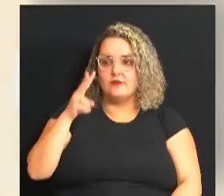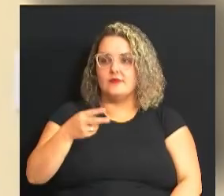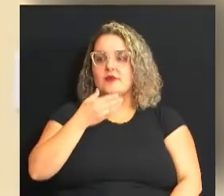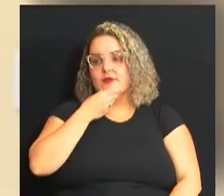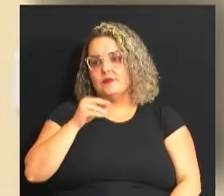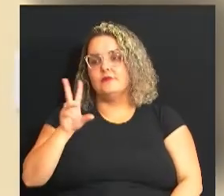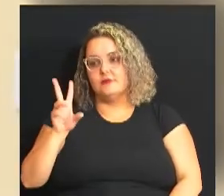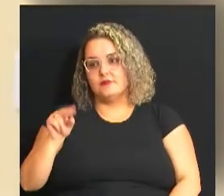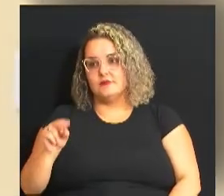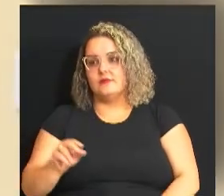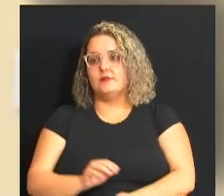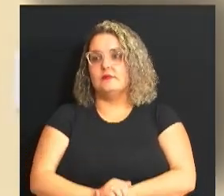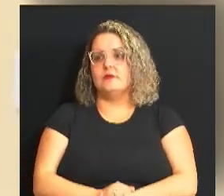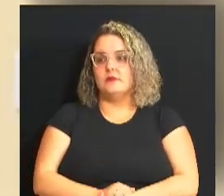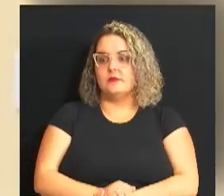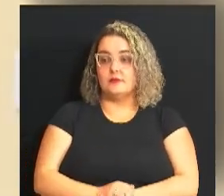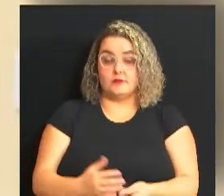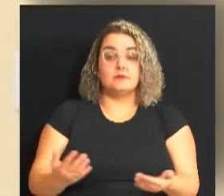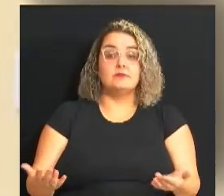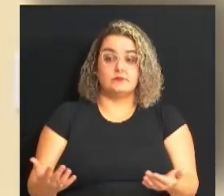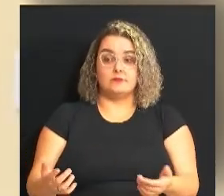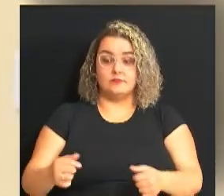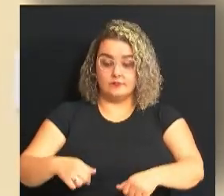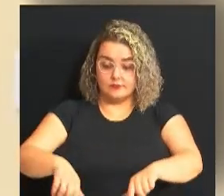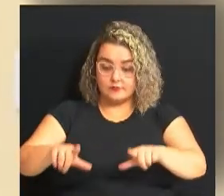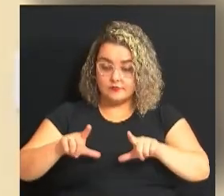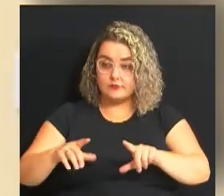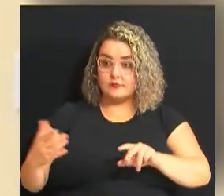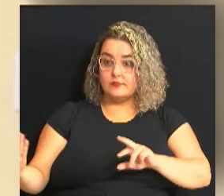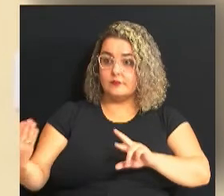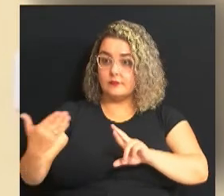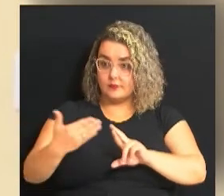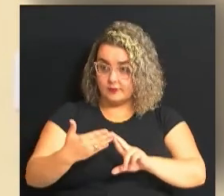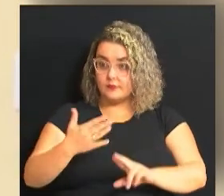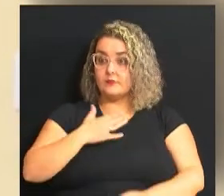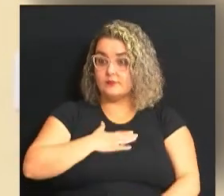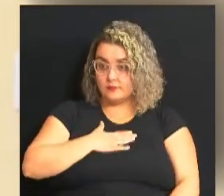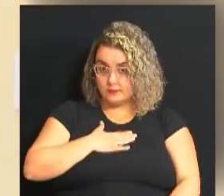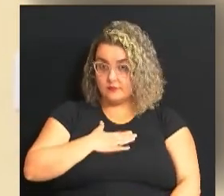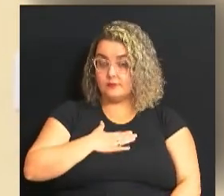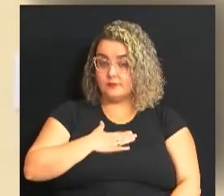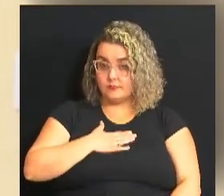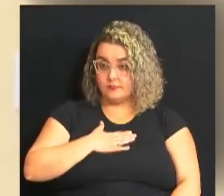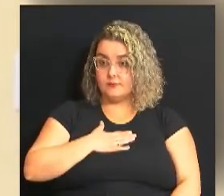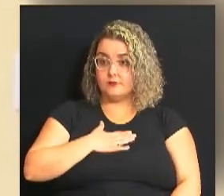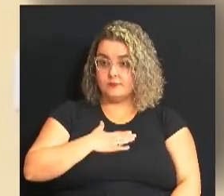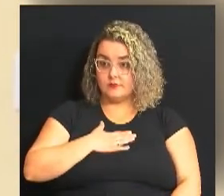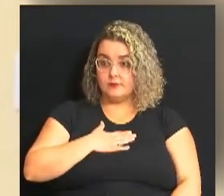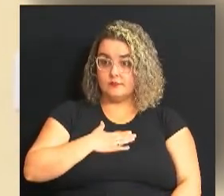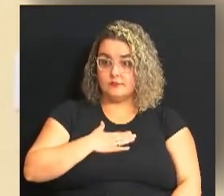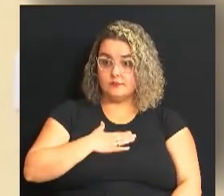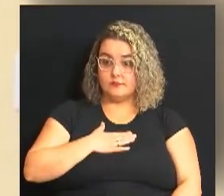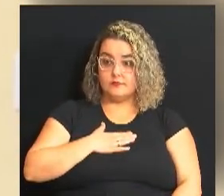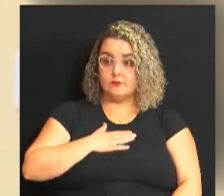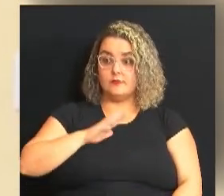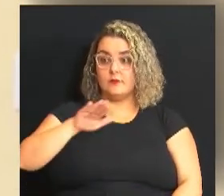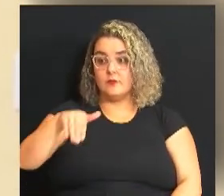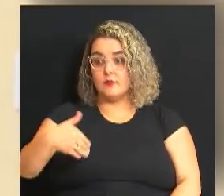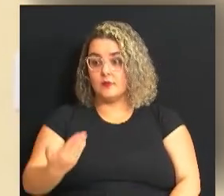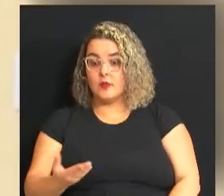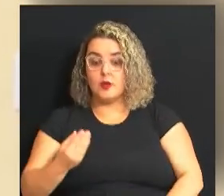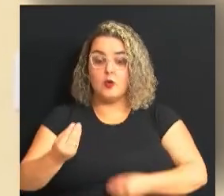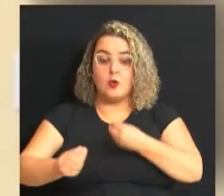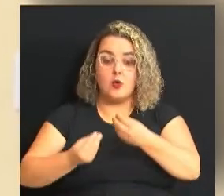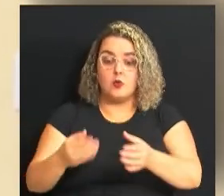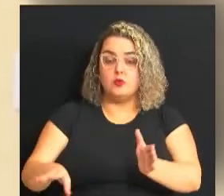dele. E esse título aqui representa muito para mim. Como eu cheguei na cidade,